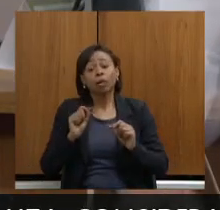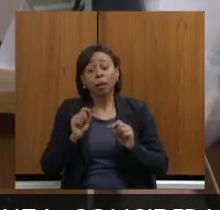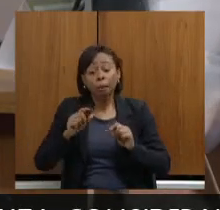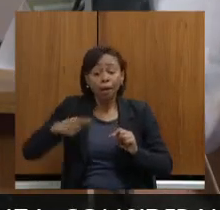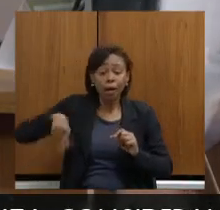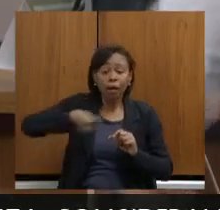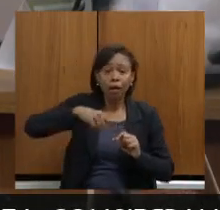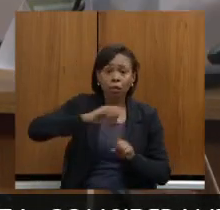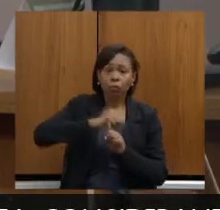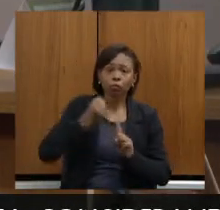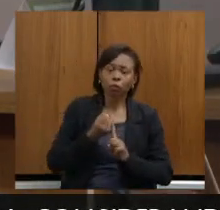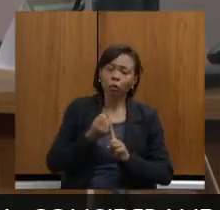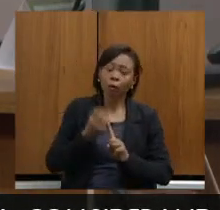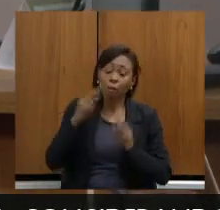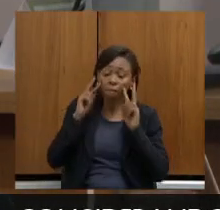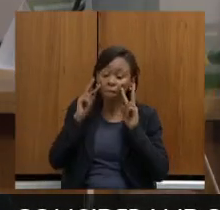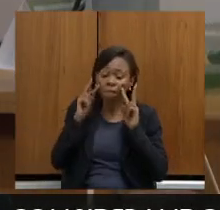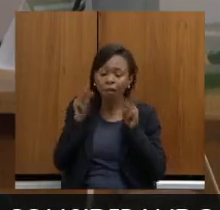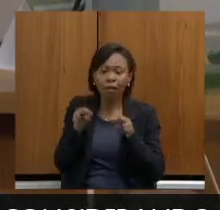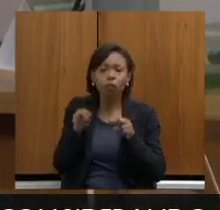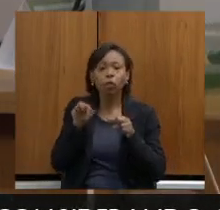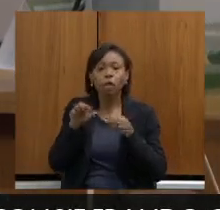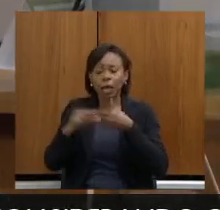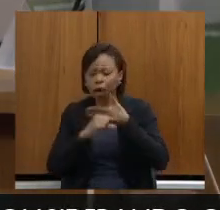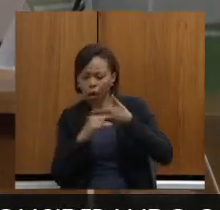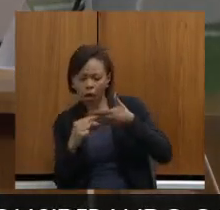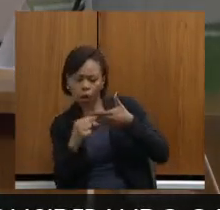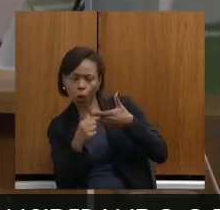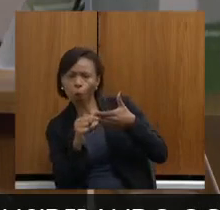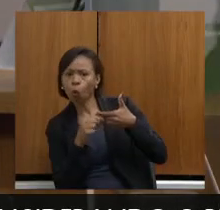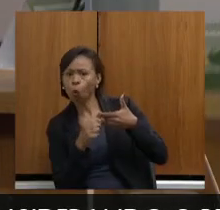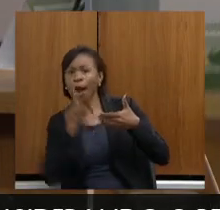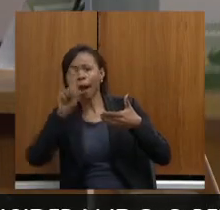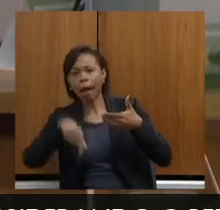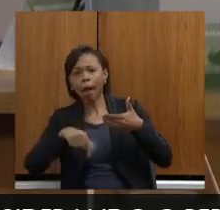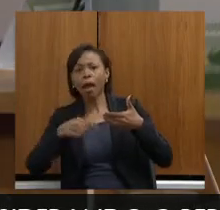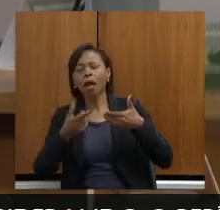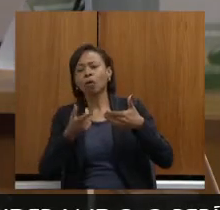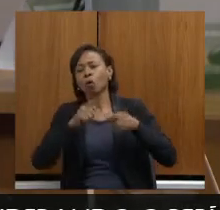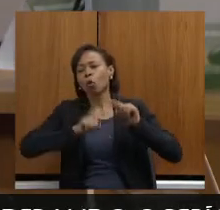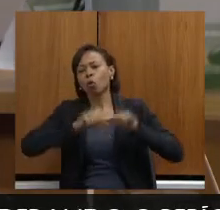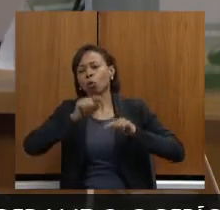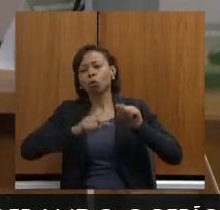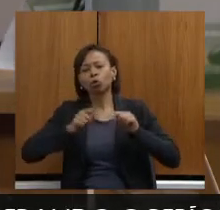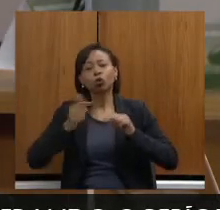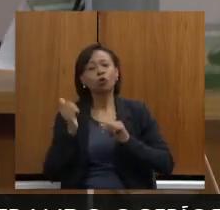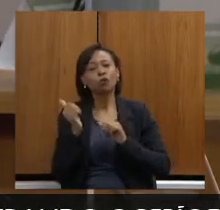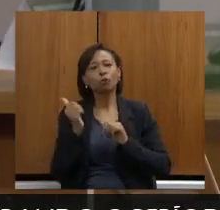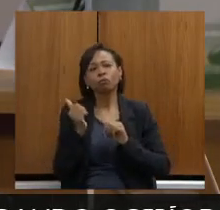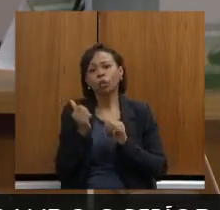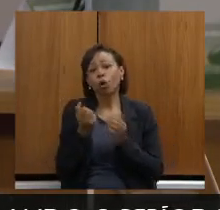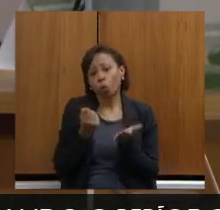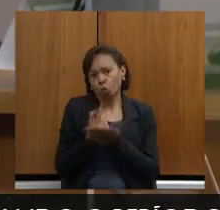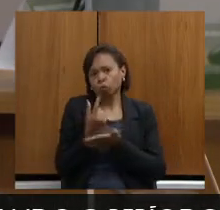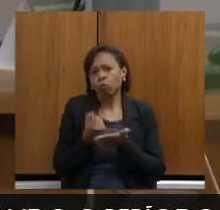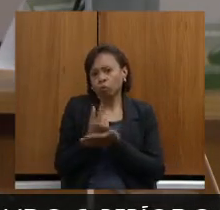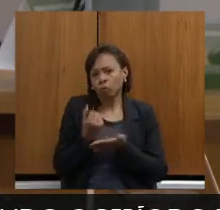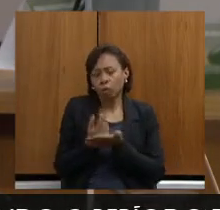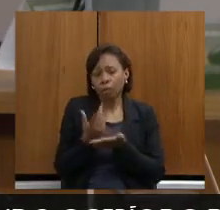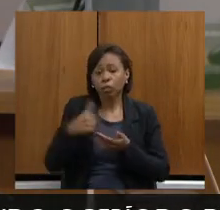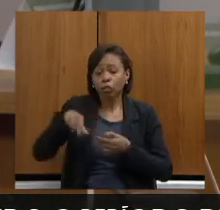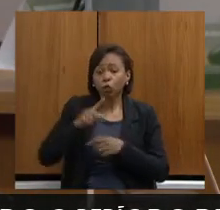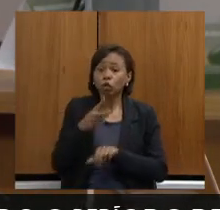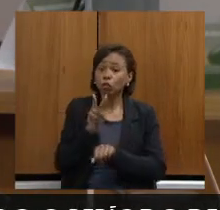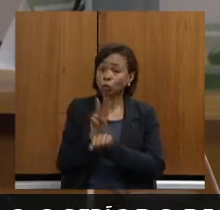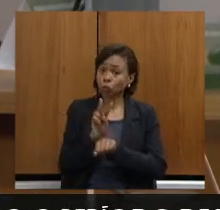que o consumidor deve ter é que ali naquele produto se utiliza um produto importado e para que a gente proteja o nosso mercado